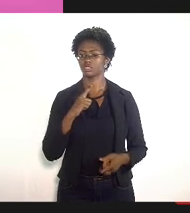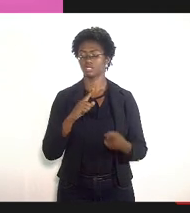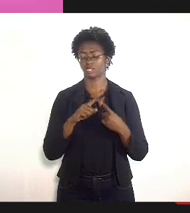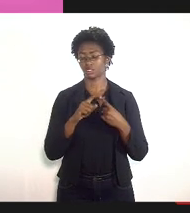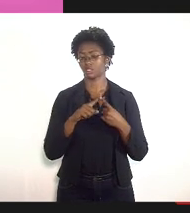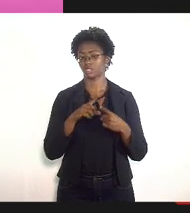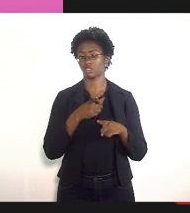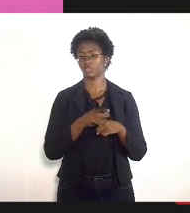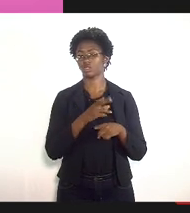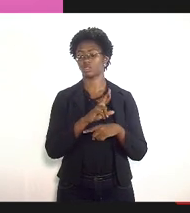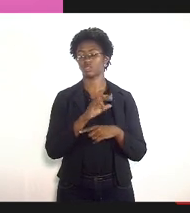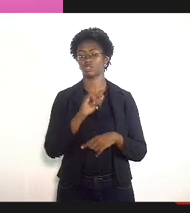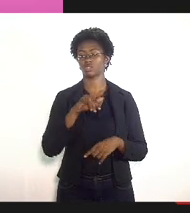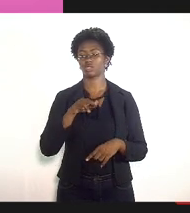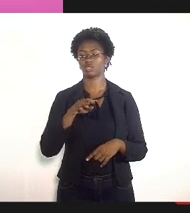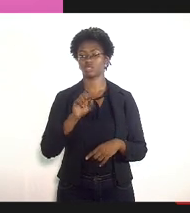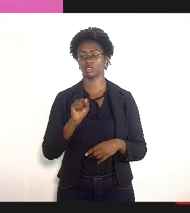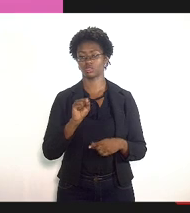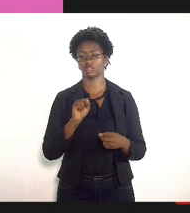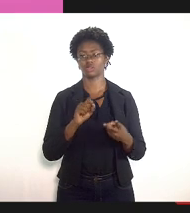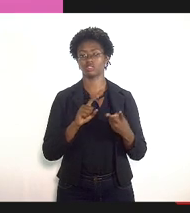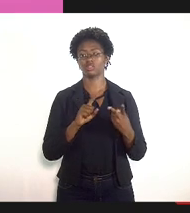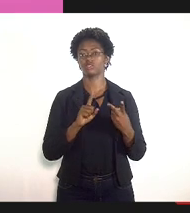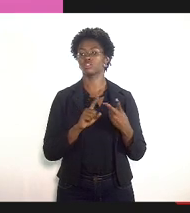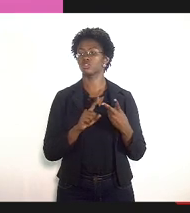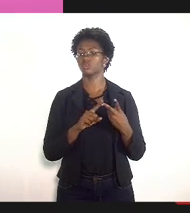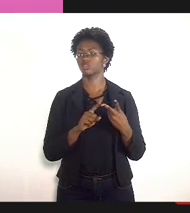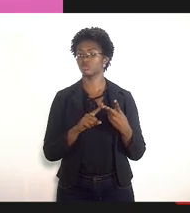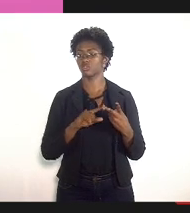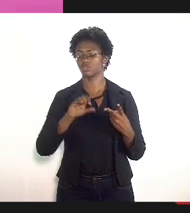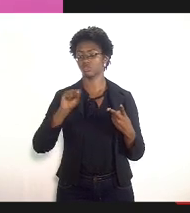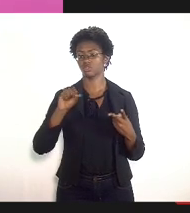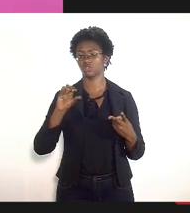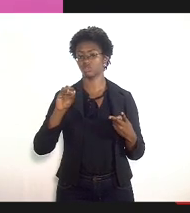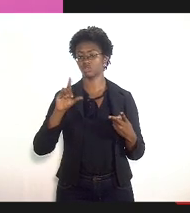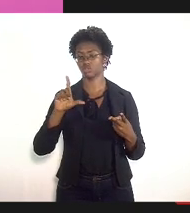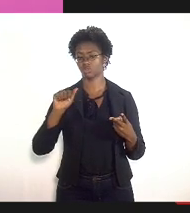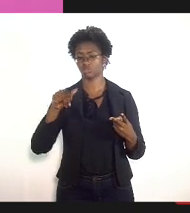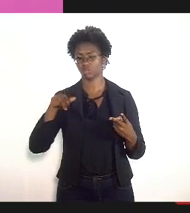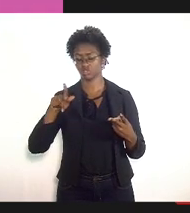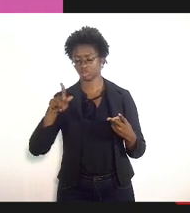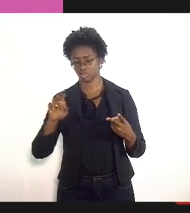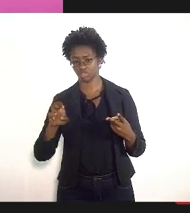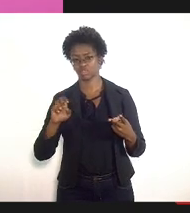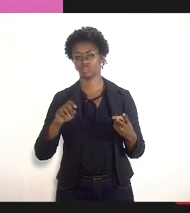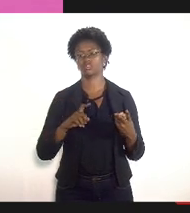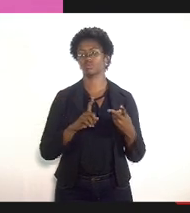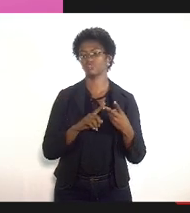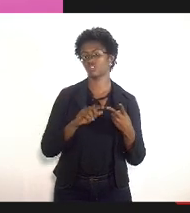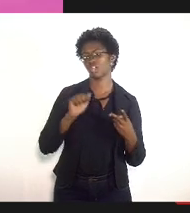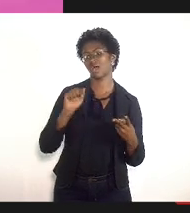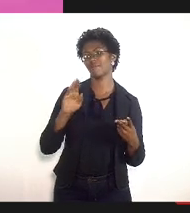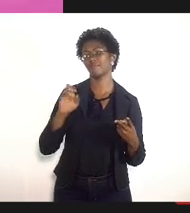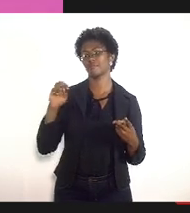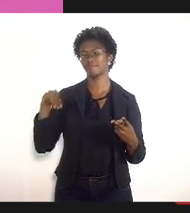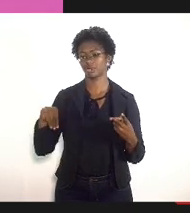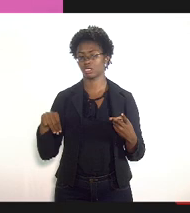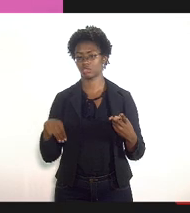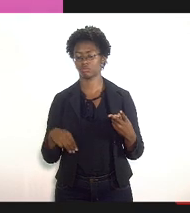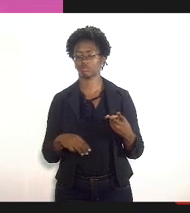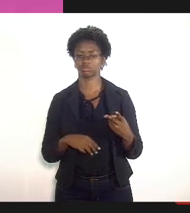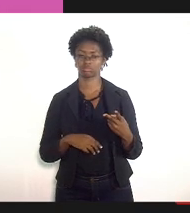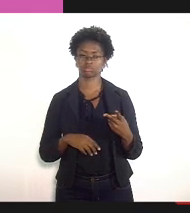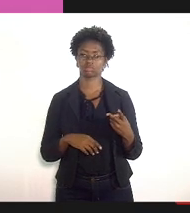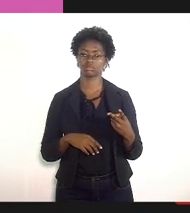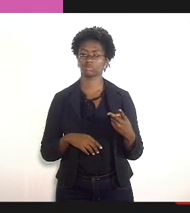doutora Inês, do Fórum de Saúde, e Solange Belchior, pela ABEM. E